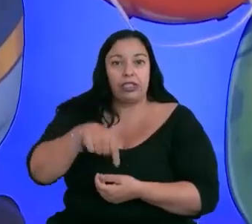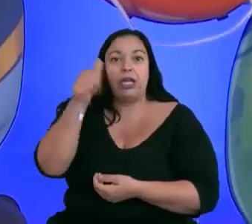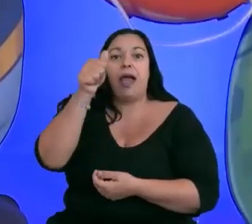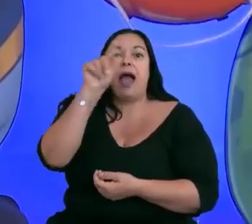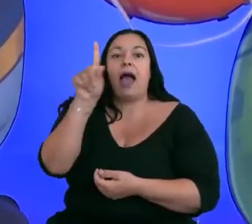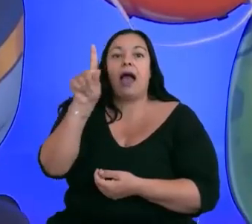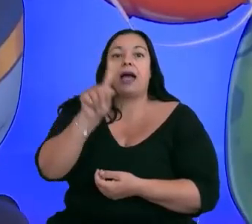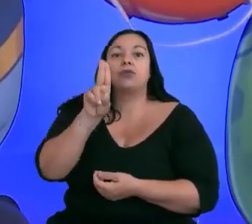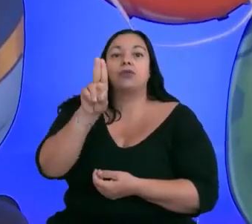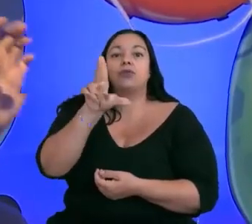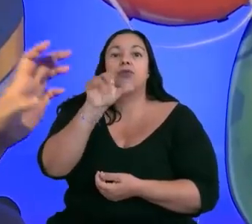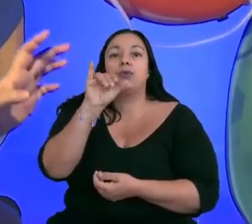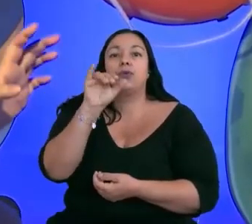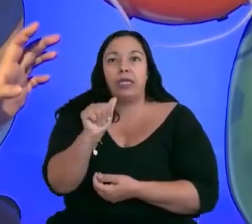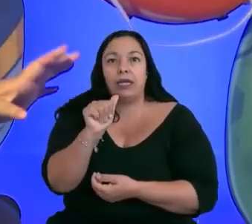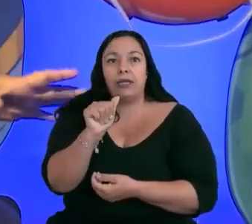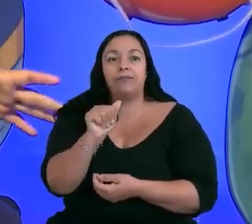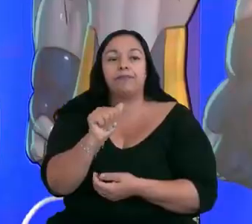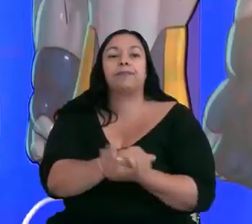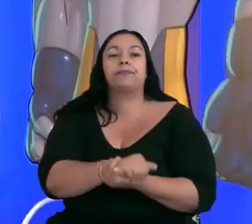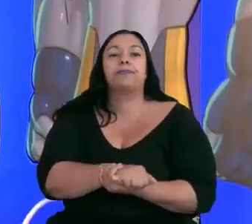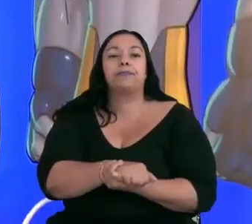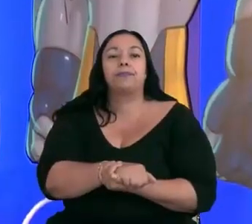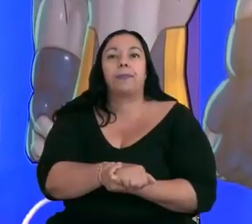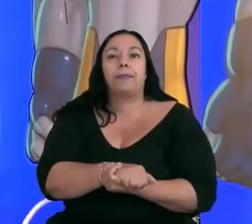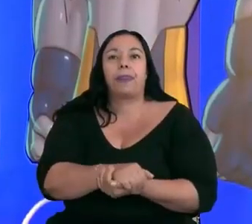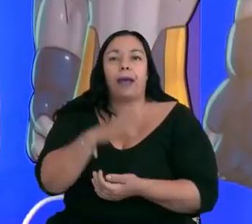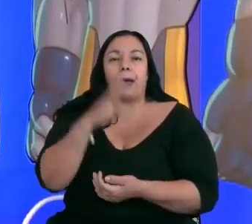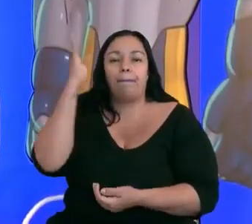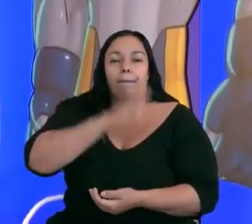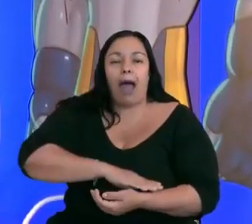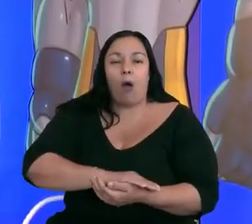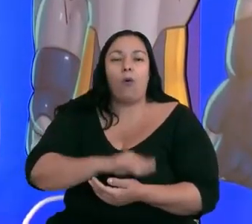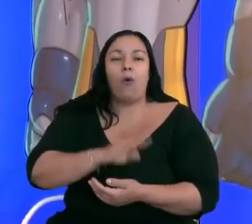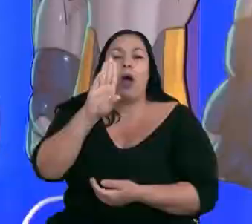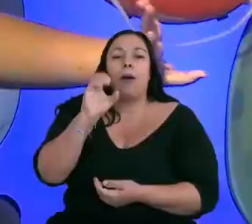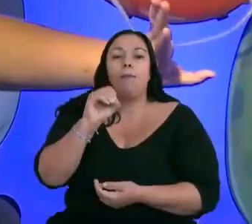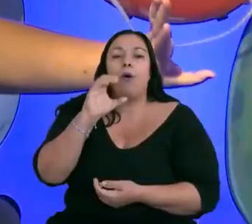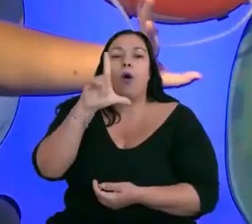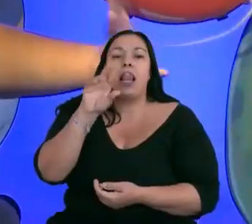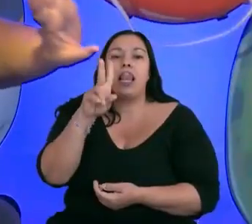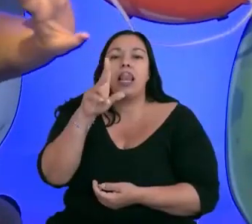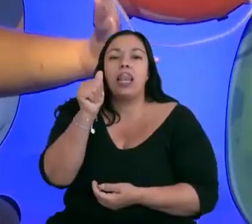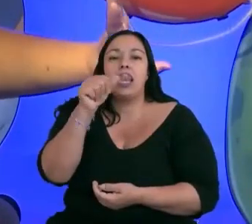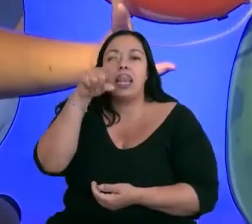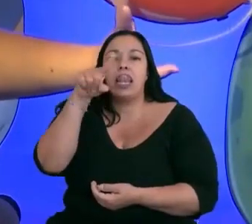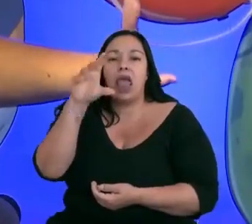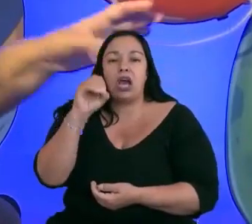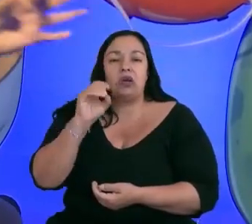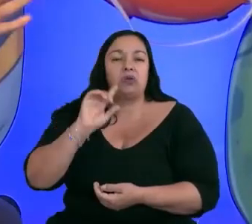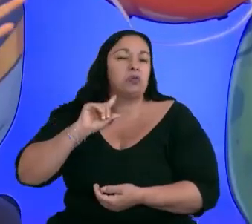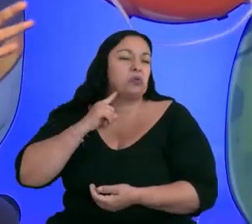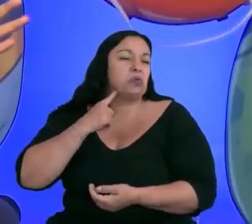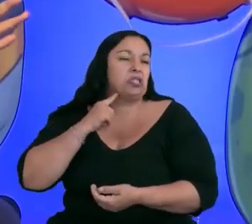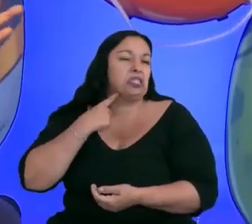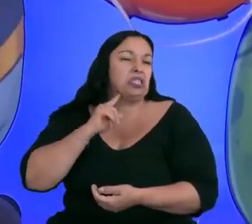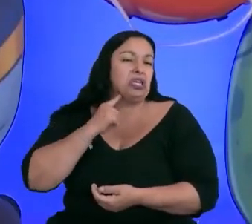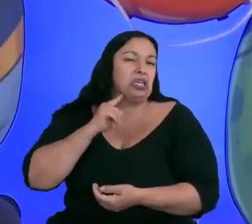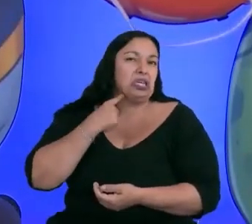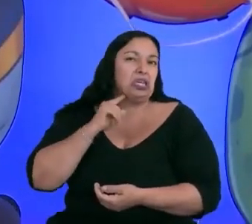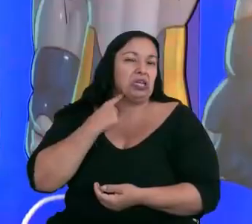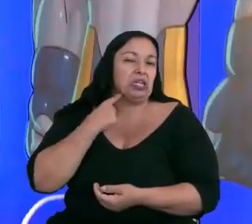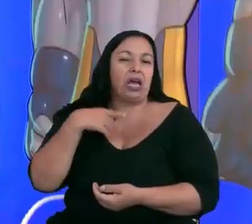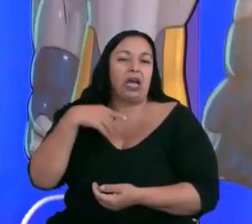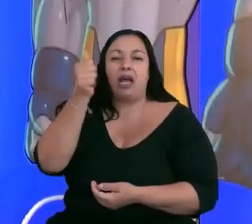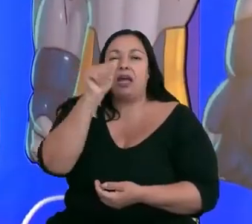ficou tomada pelo mal. Bolhão ficou lá espalhando sujeira, e Azulha, que